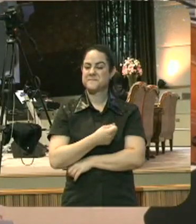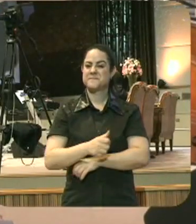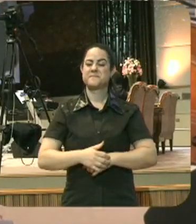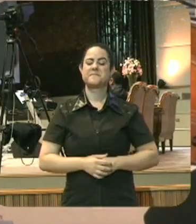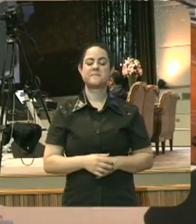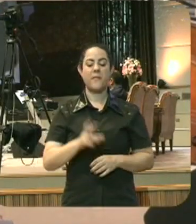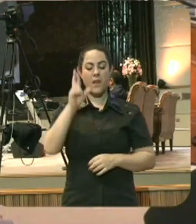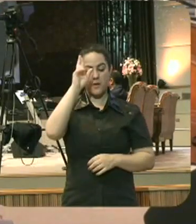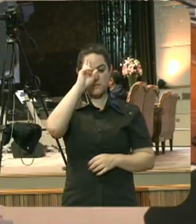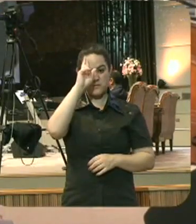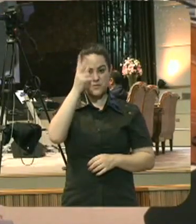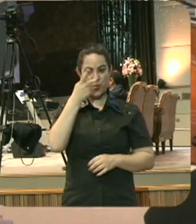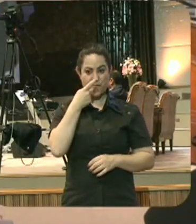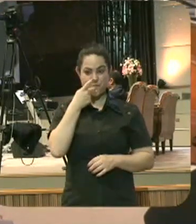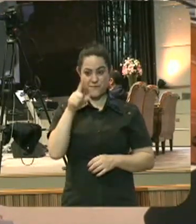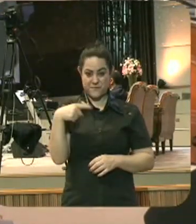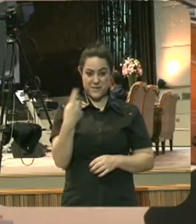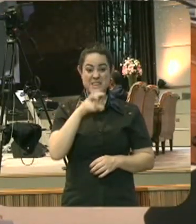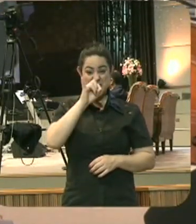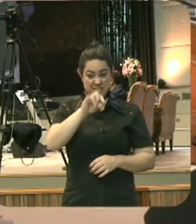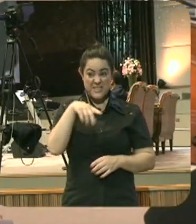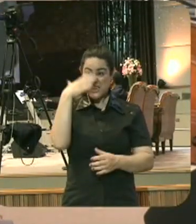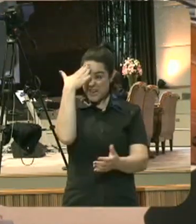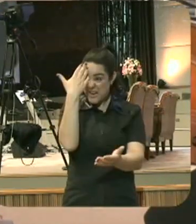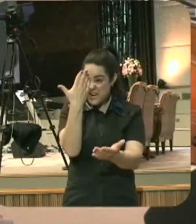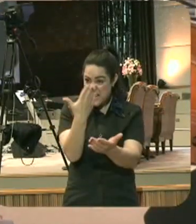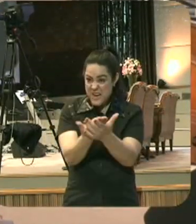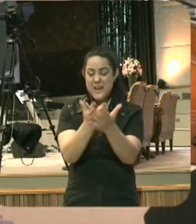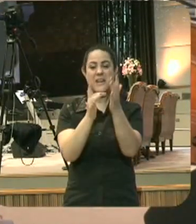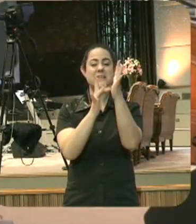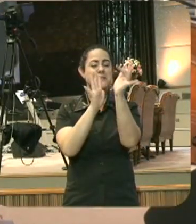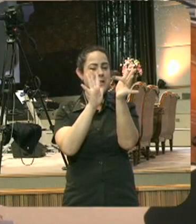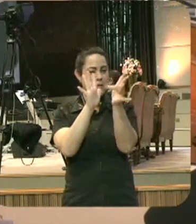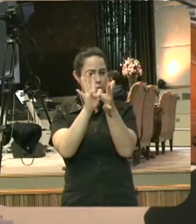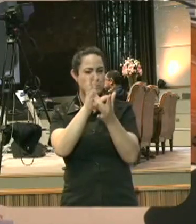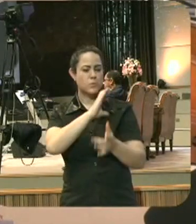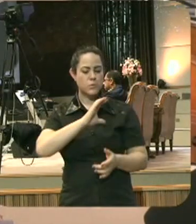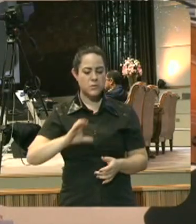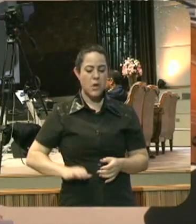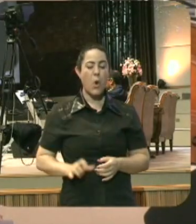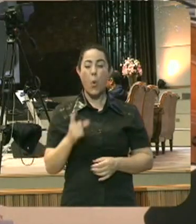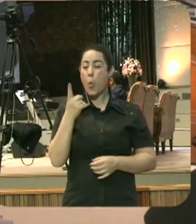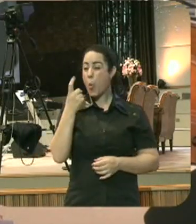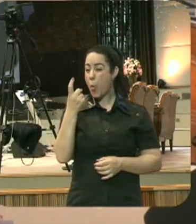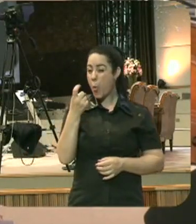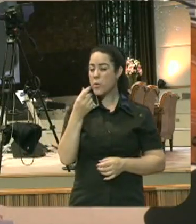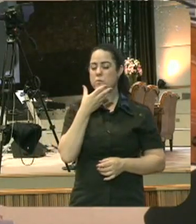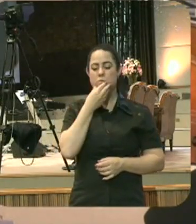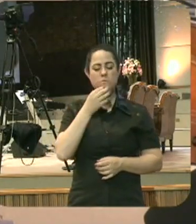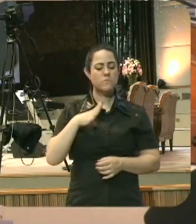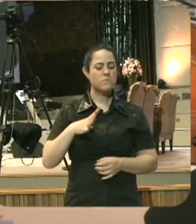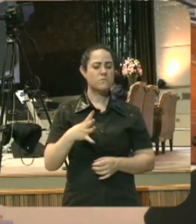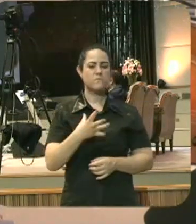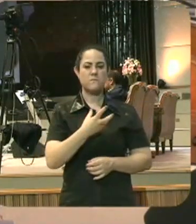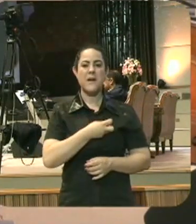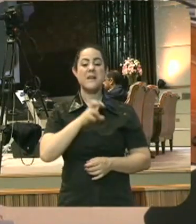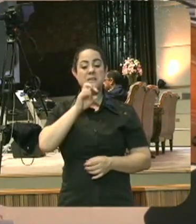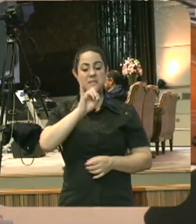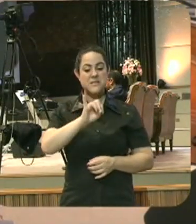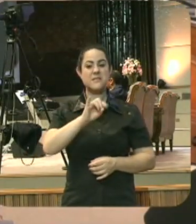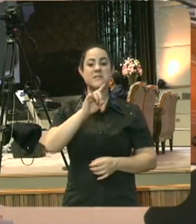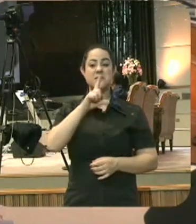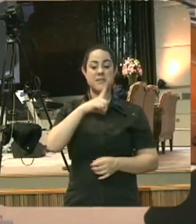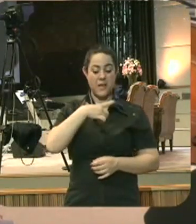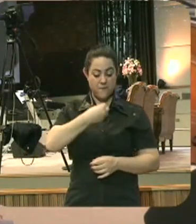O Senhor disse para a gente que se a gente crê em Jesus Cristo como o único e suficiente Salvador, se a gente